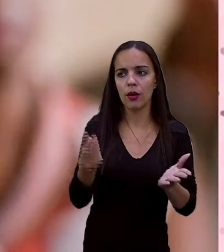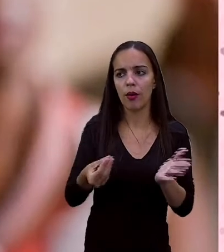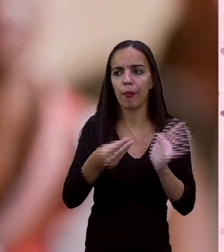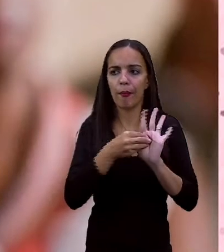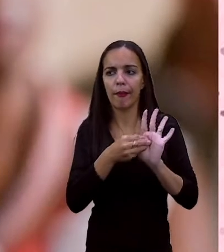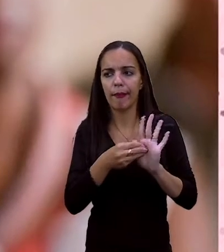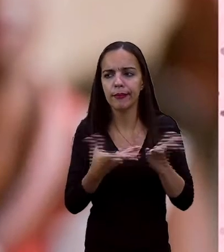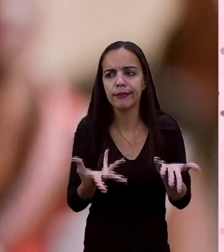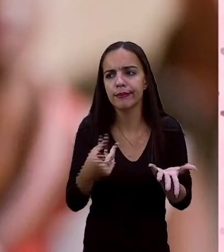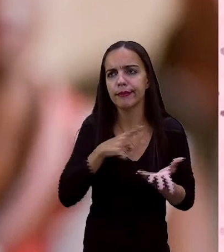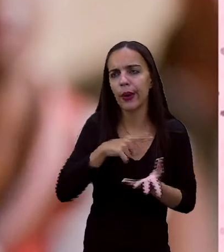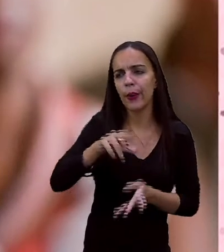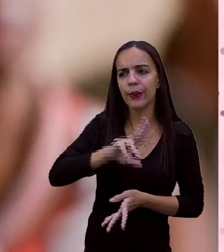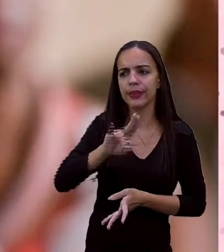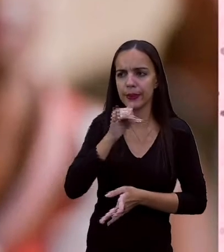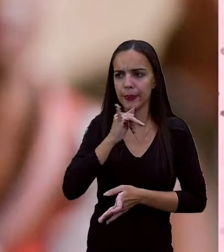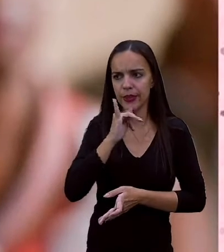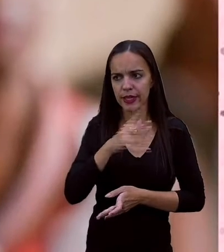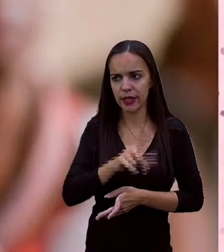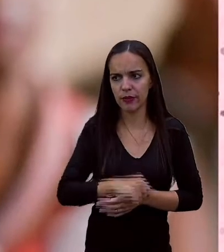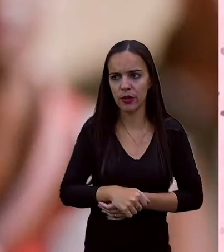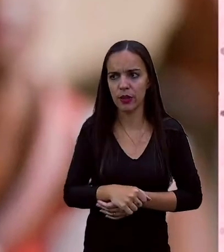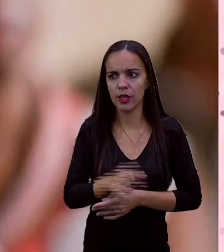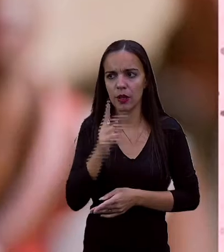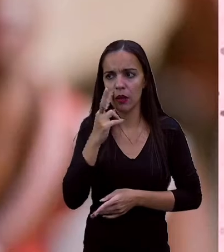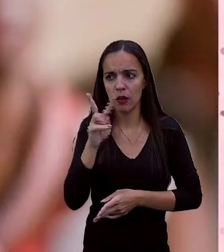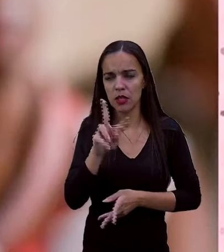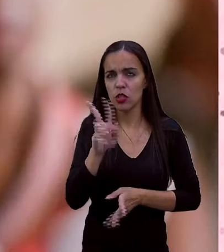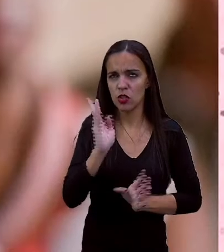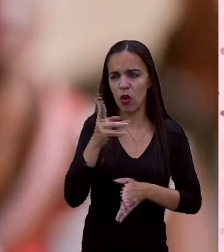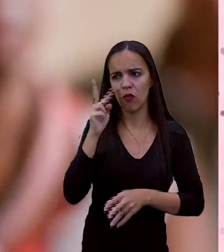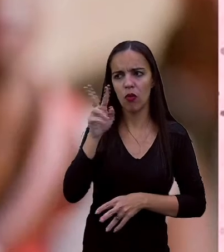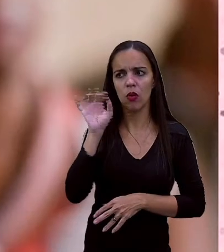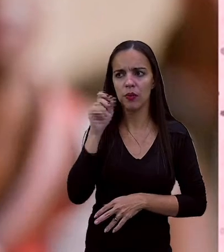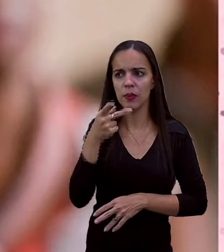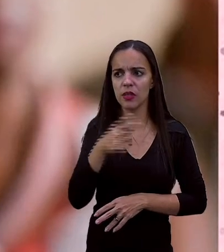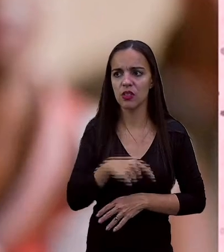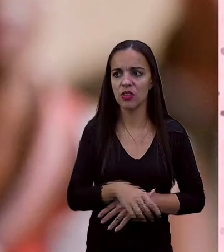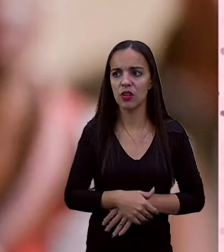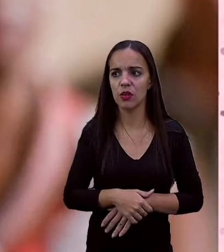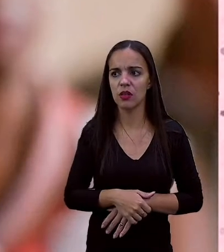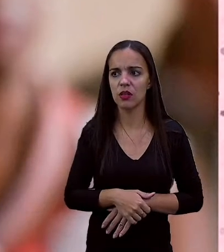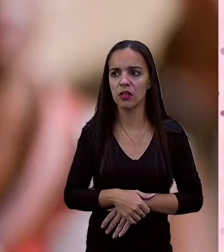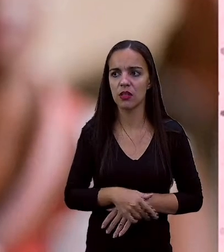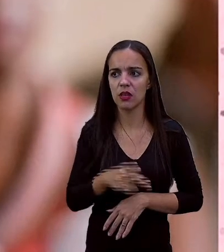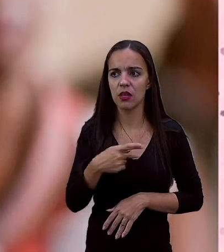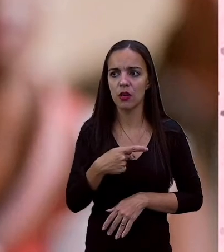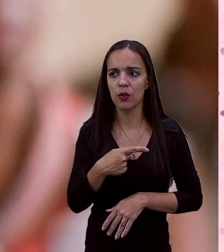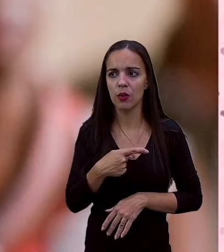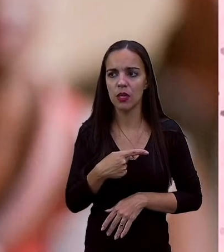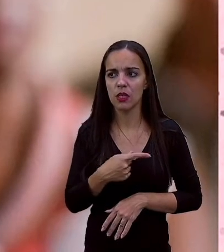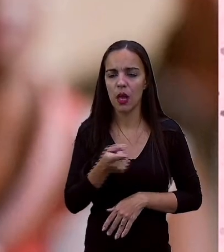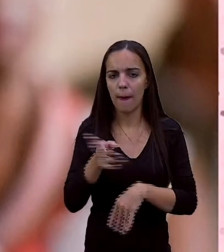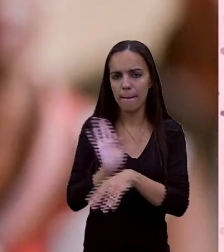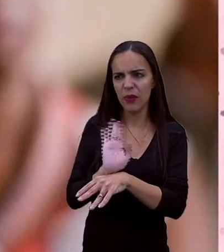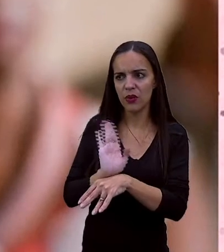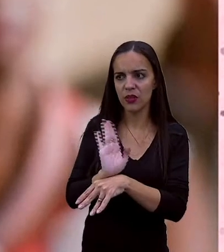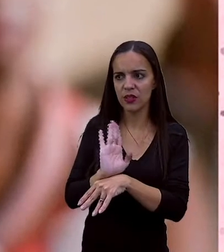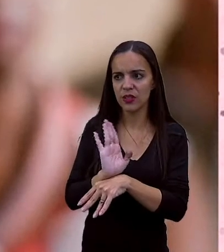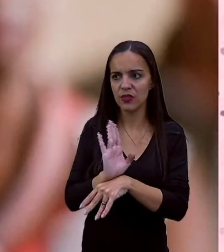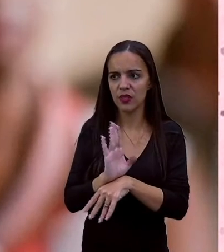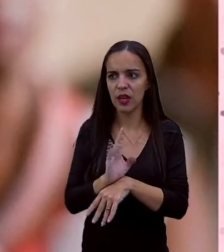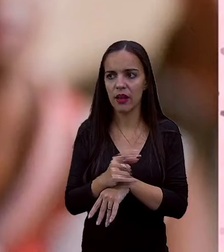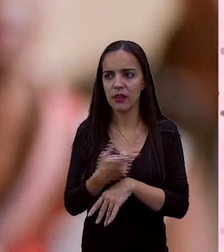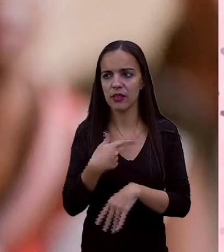vendedor solicitar-nos uma visita. Vocês já viram alguém falando assim? Provavelmente só naqueles filmes ou